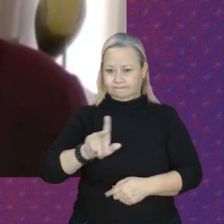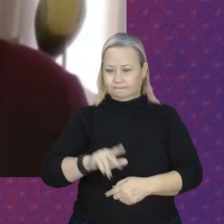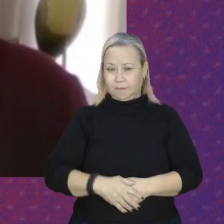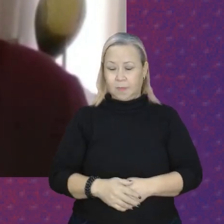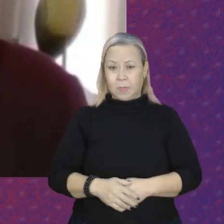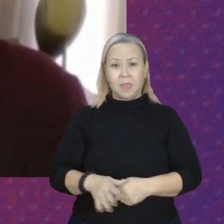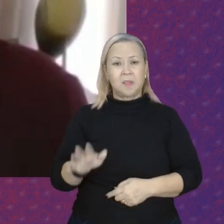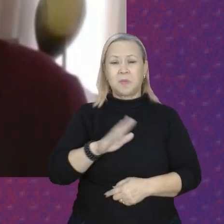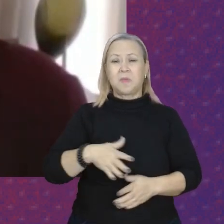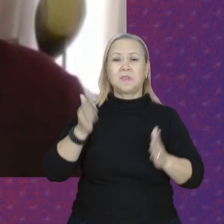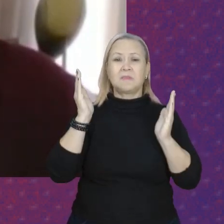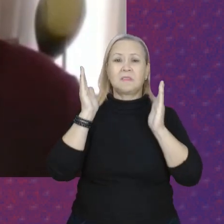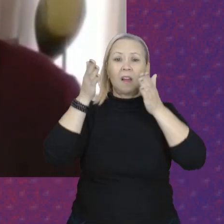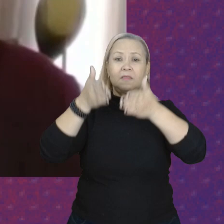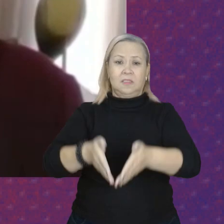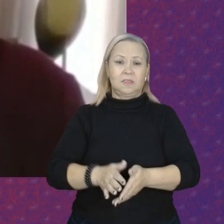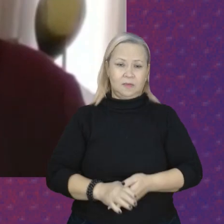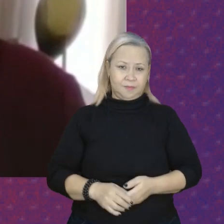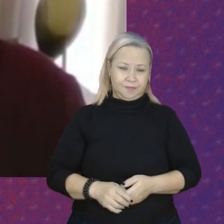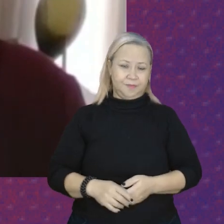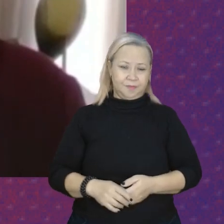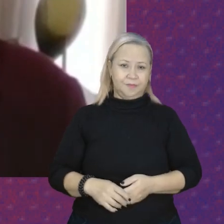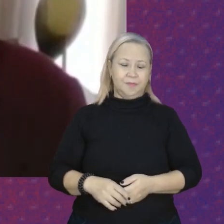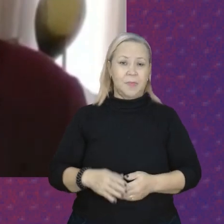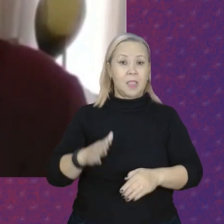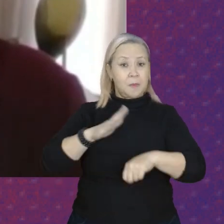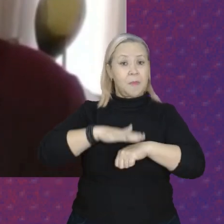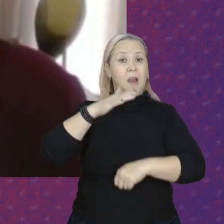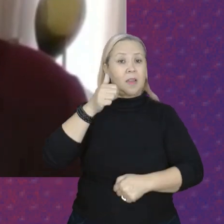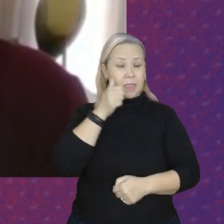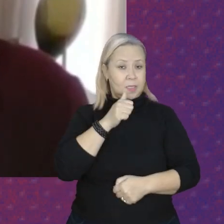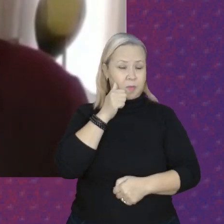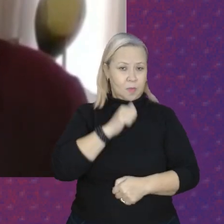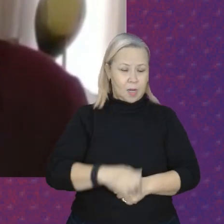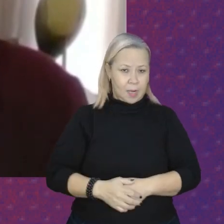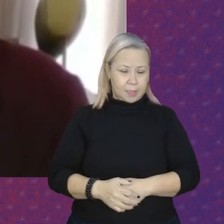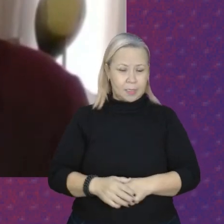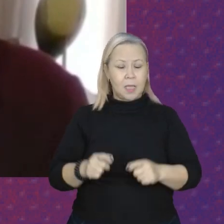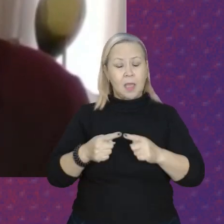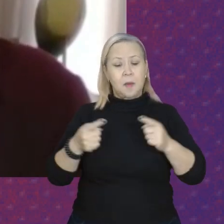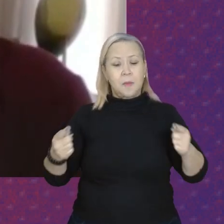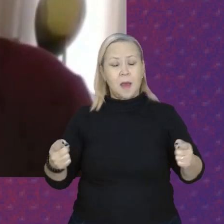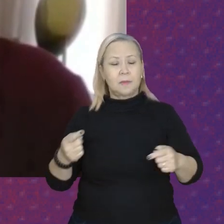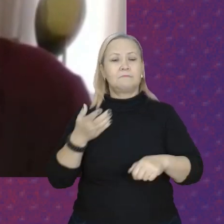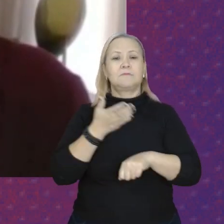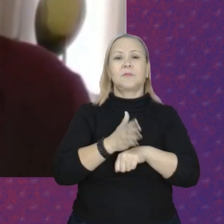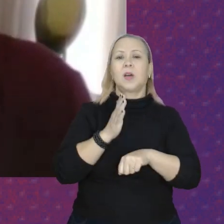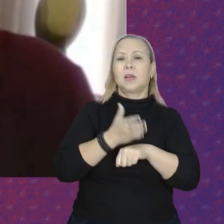atinge duplamente quando somos mulheres. Mas que a escola também, através dessa ação,